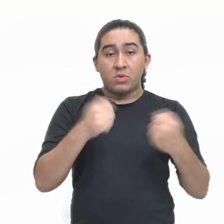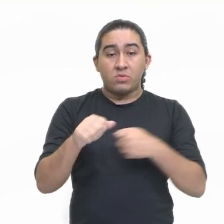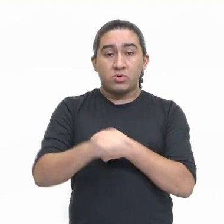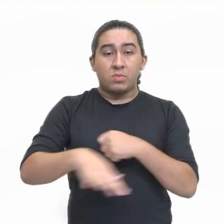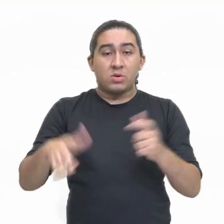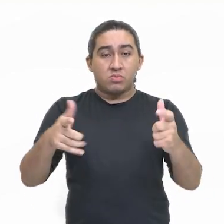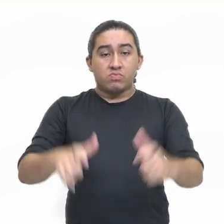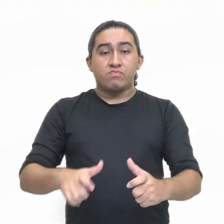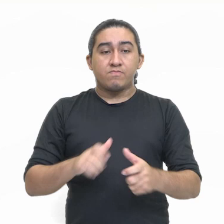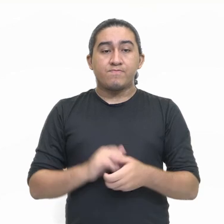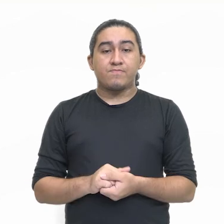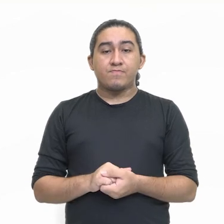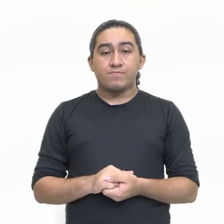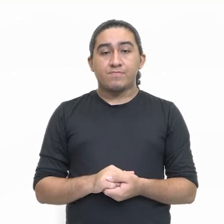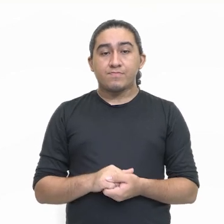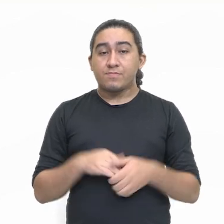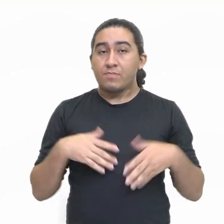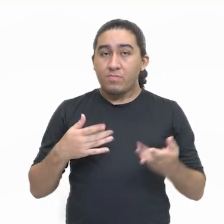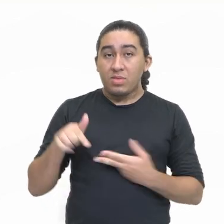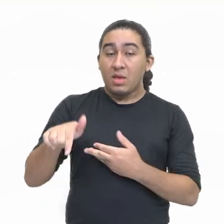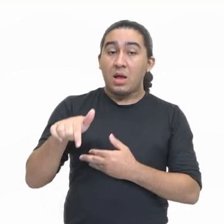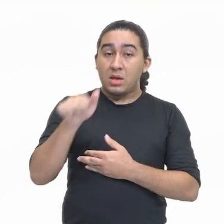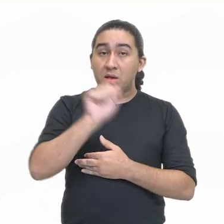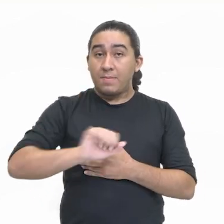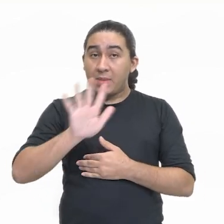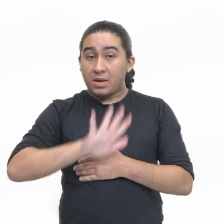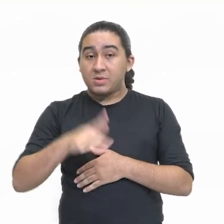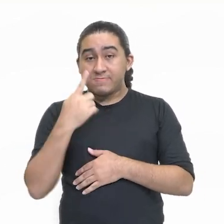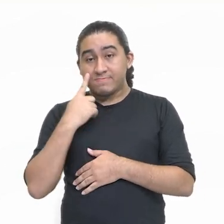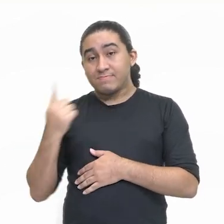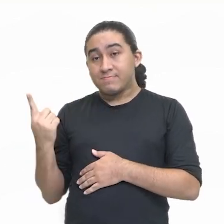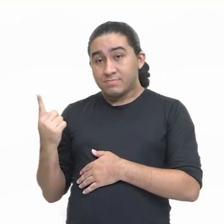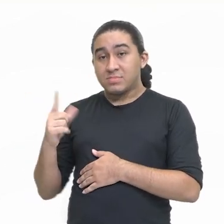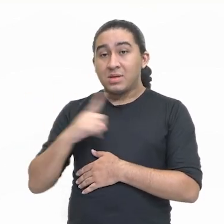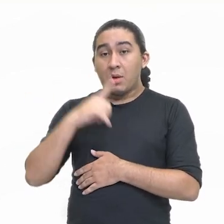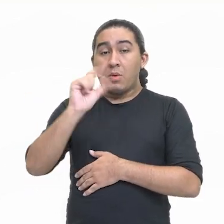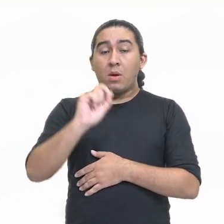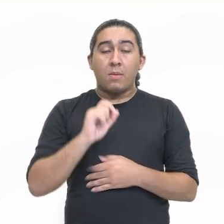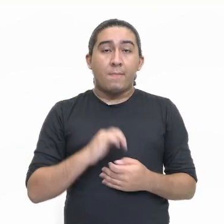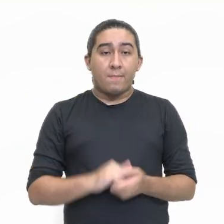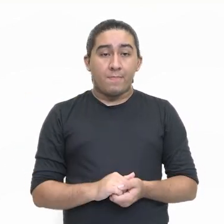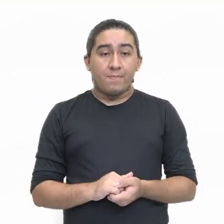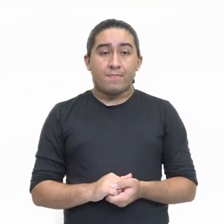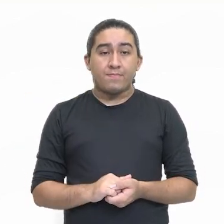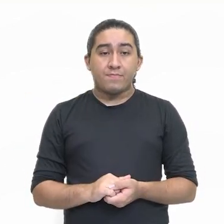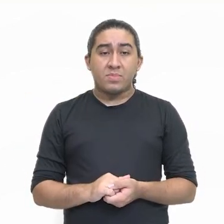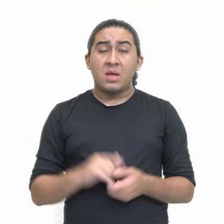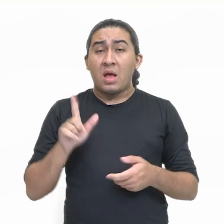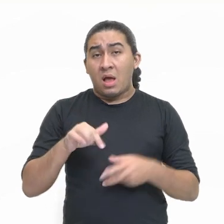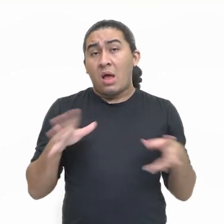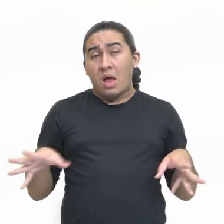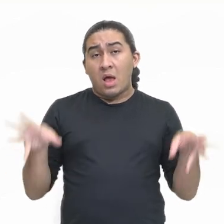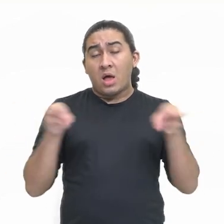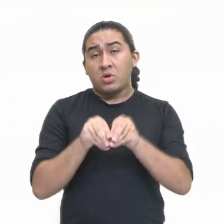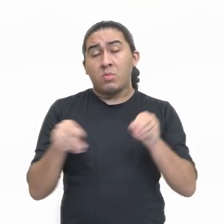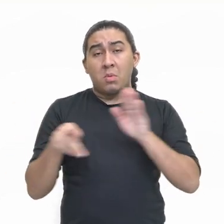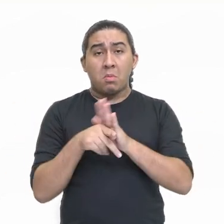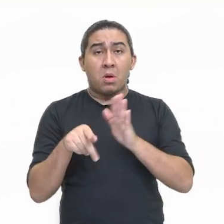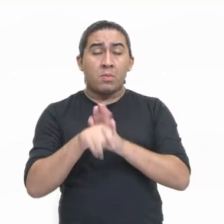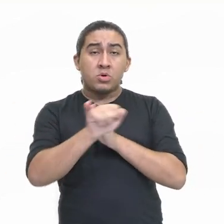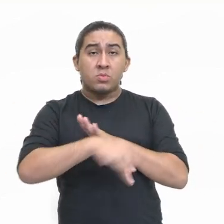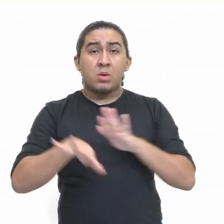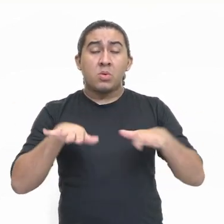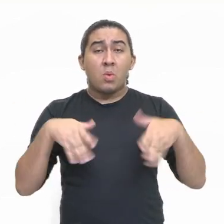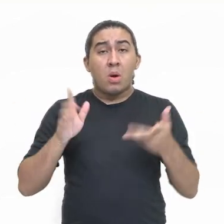o ambiente e aí nesta ilustração nós eh digamos assim resumimos bem para vocês